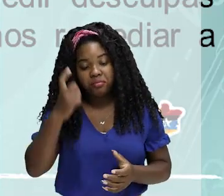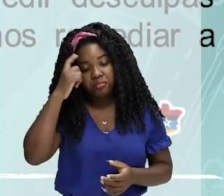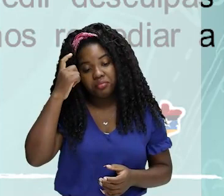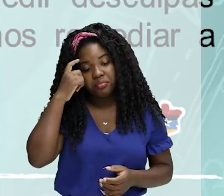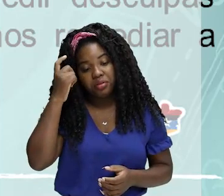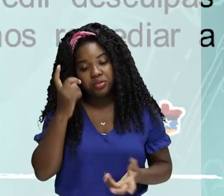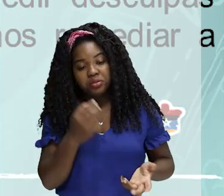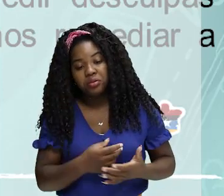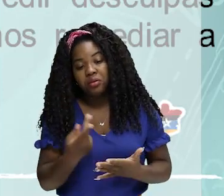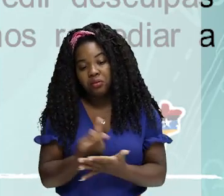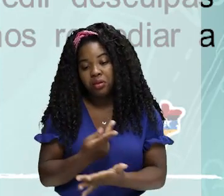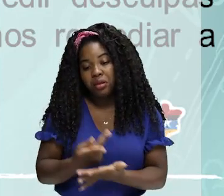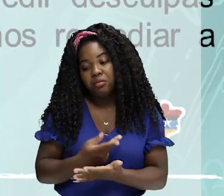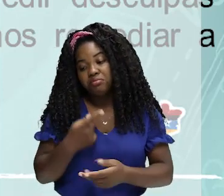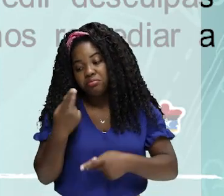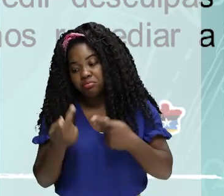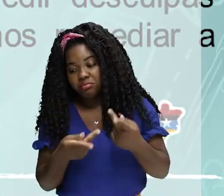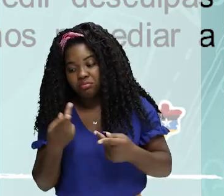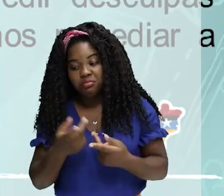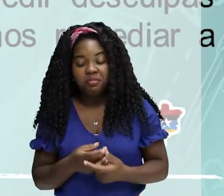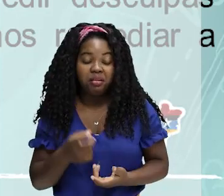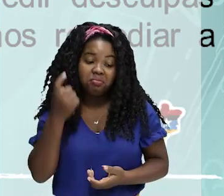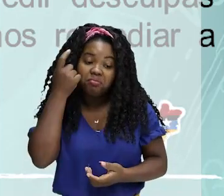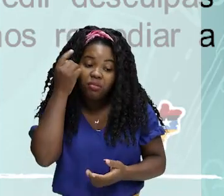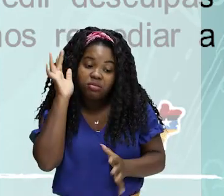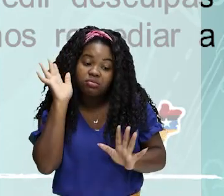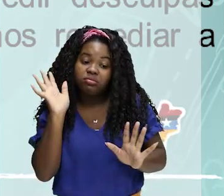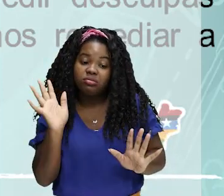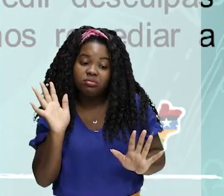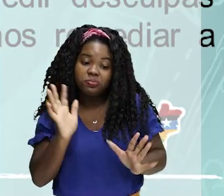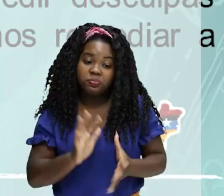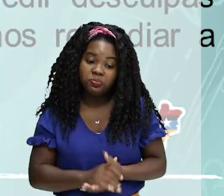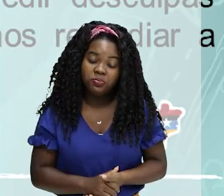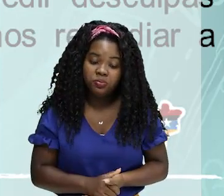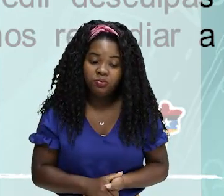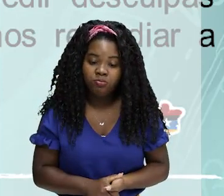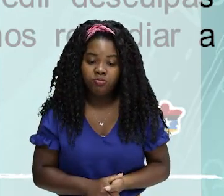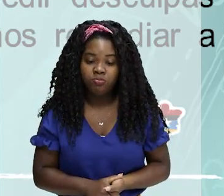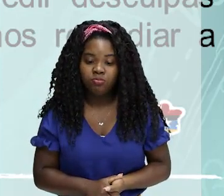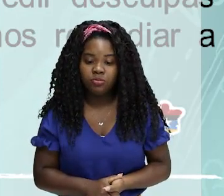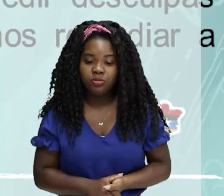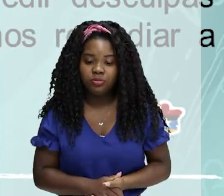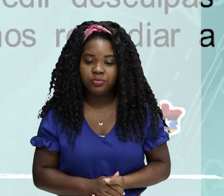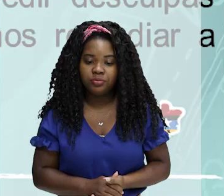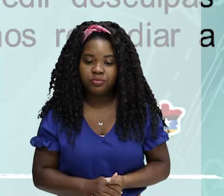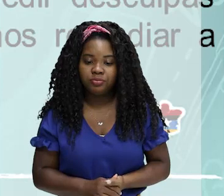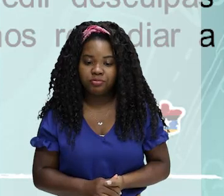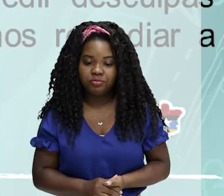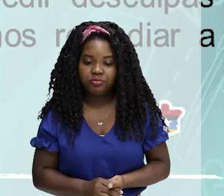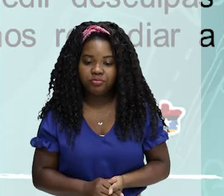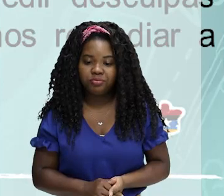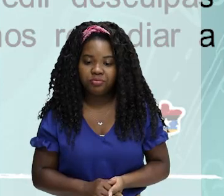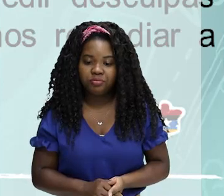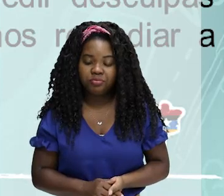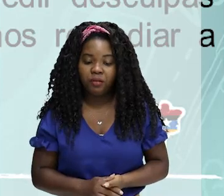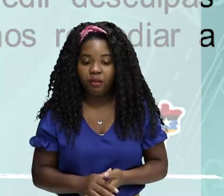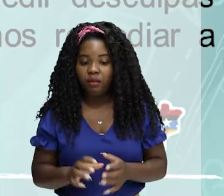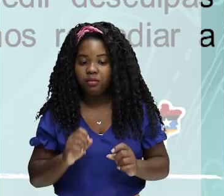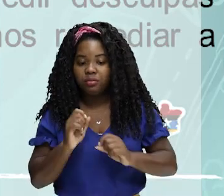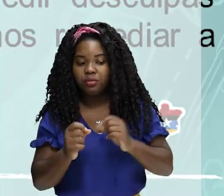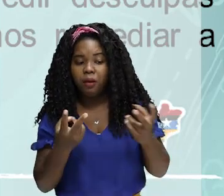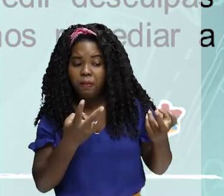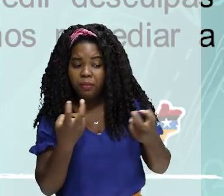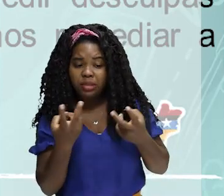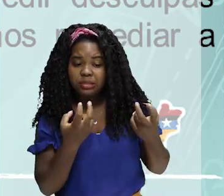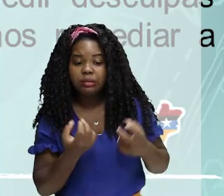Para falar uma coisa de uma forma mais formal, né? Ao relaxar, não dar atenção a